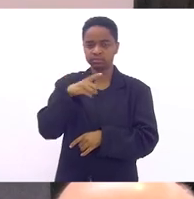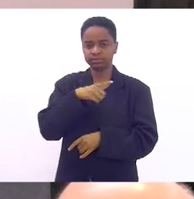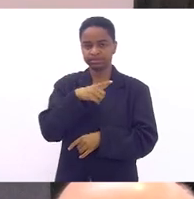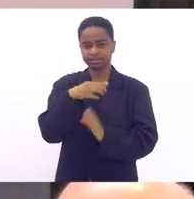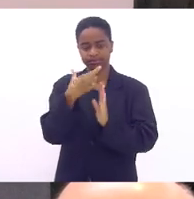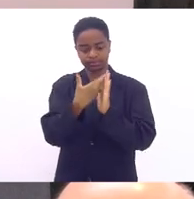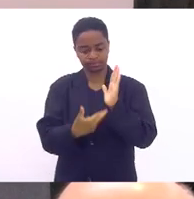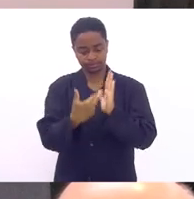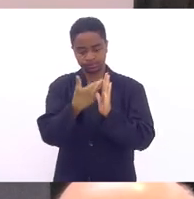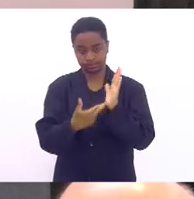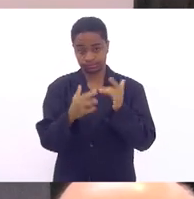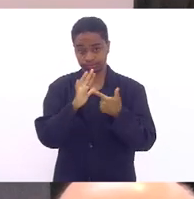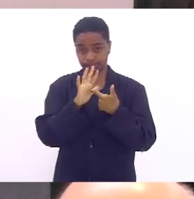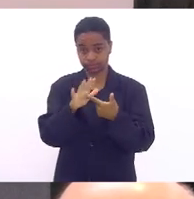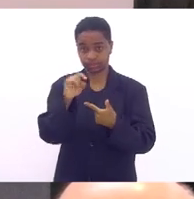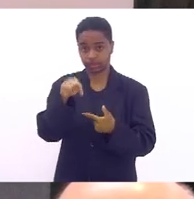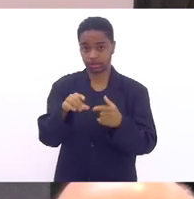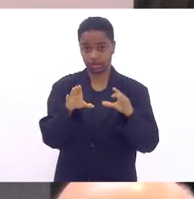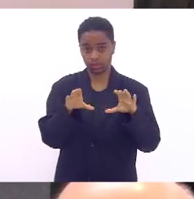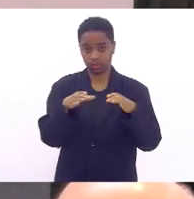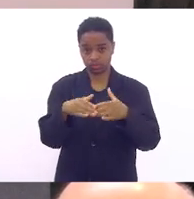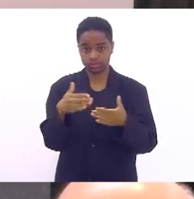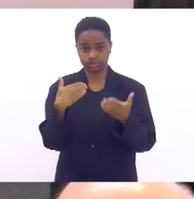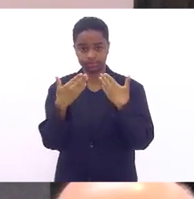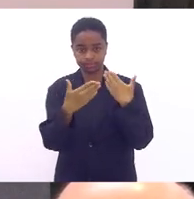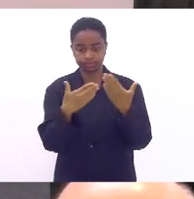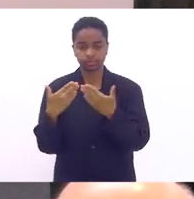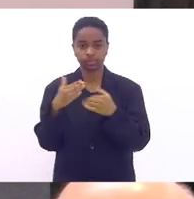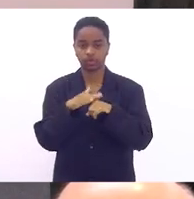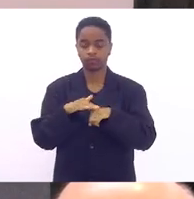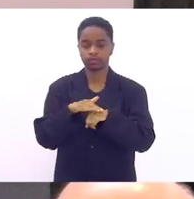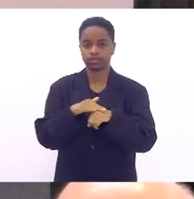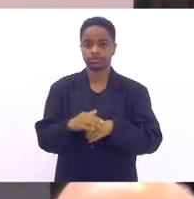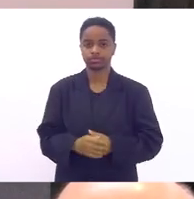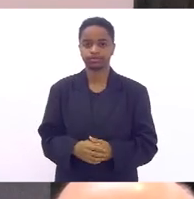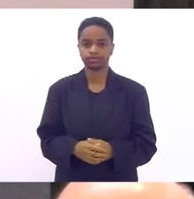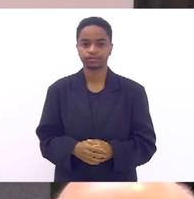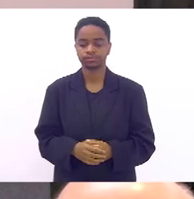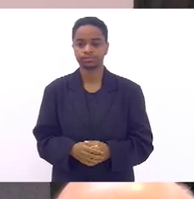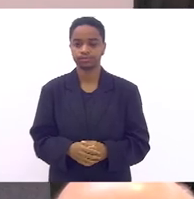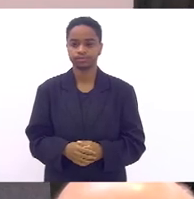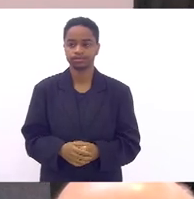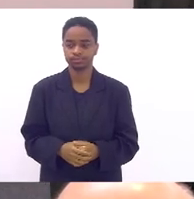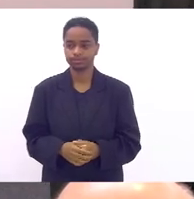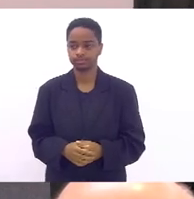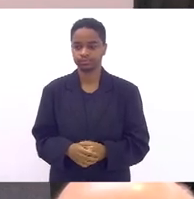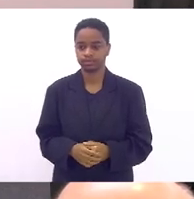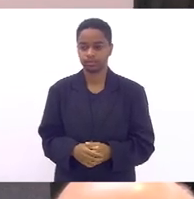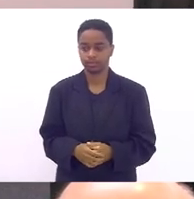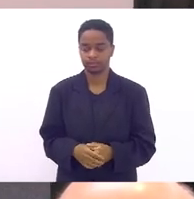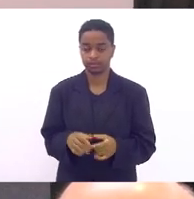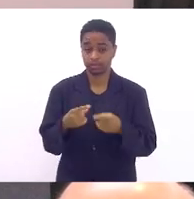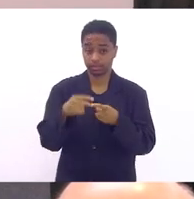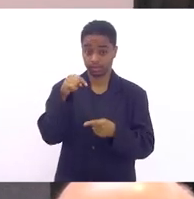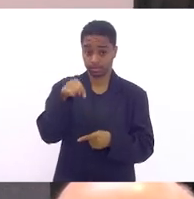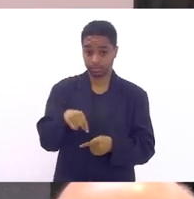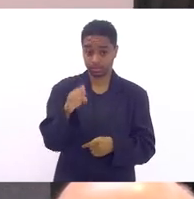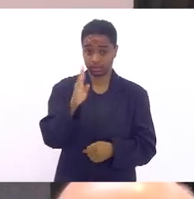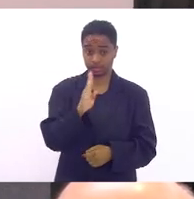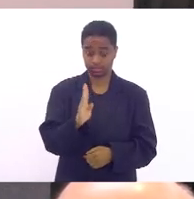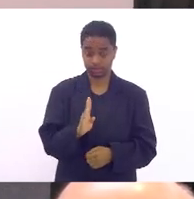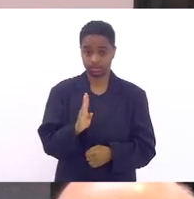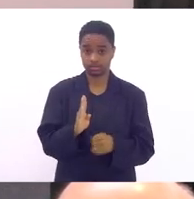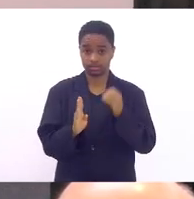relator tava aqui na na comissão conversando o Brasil eh tem o